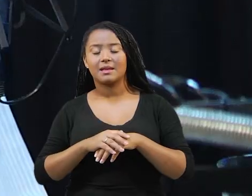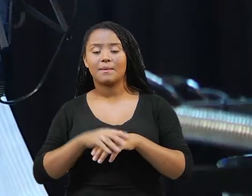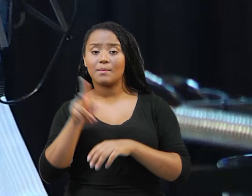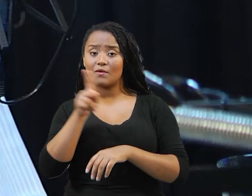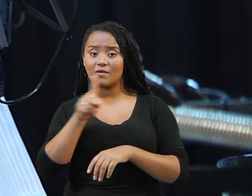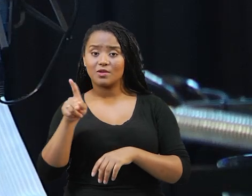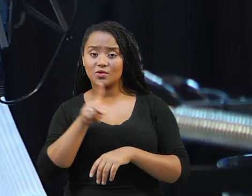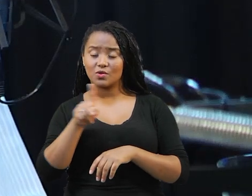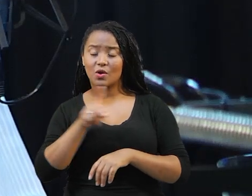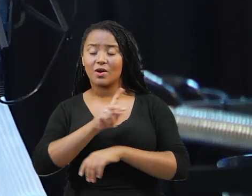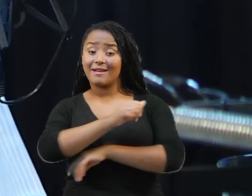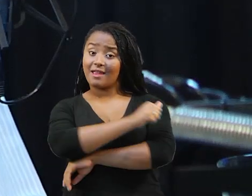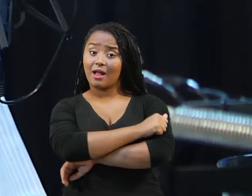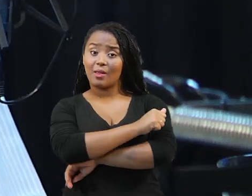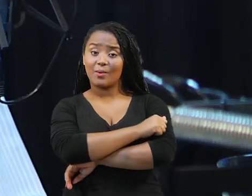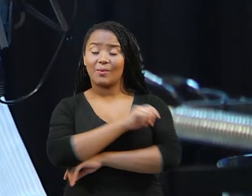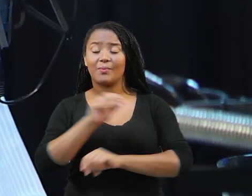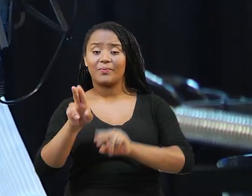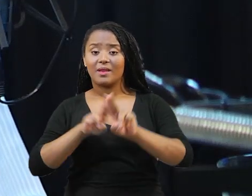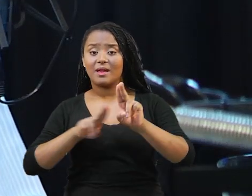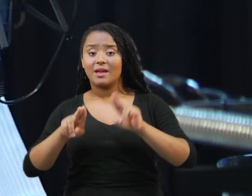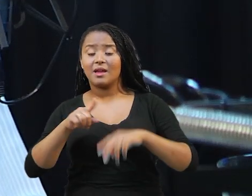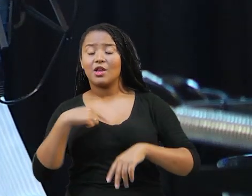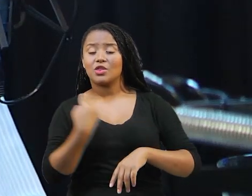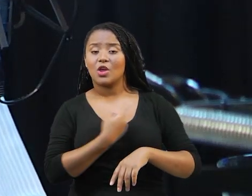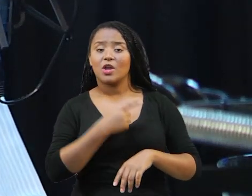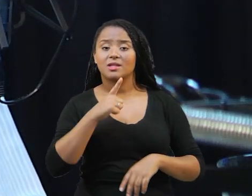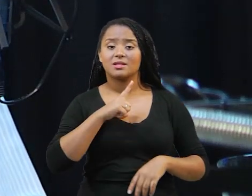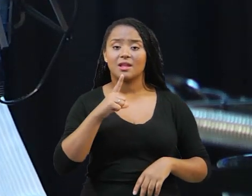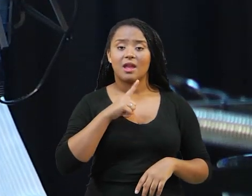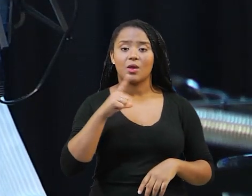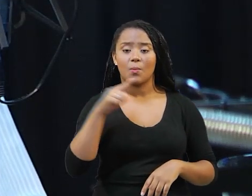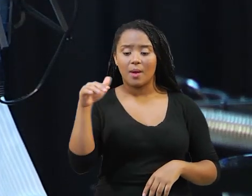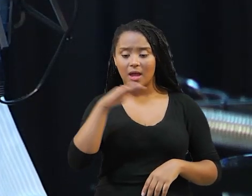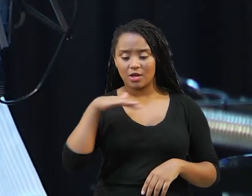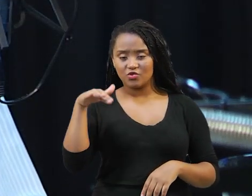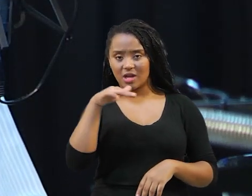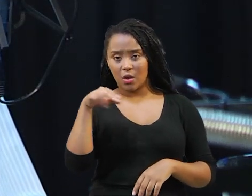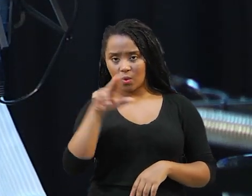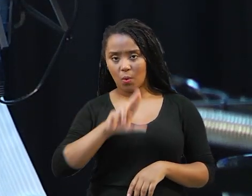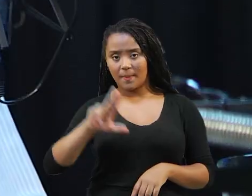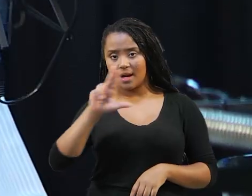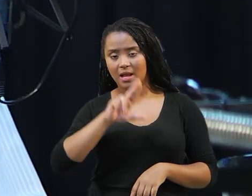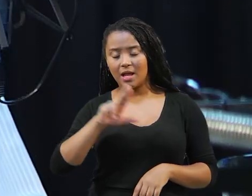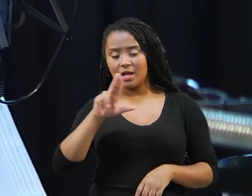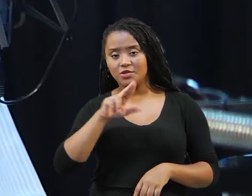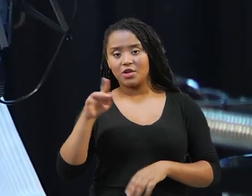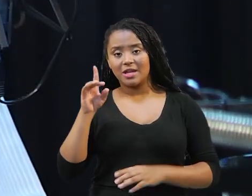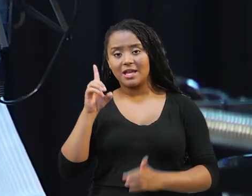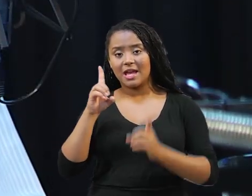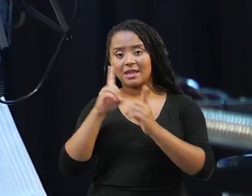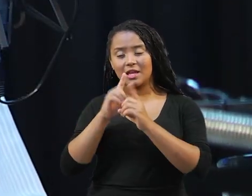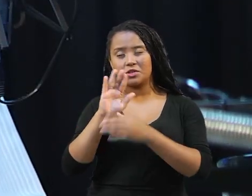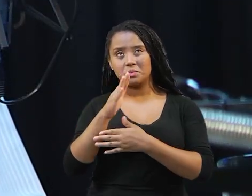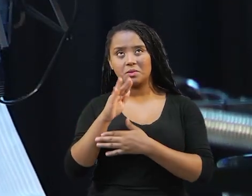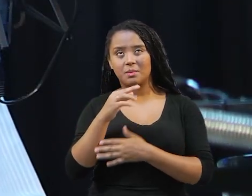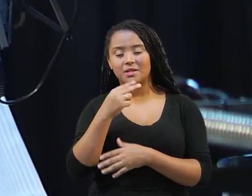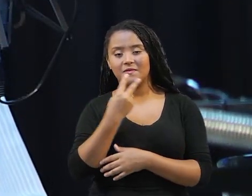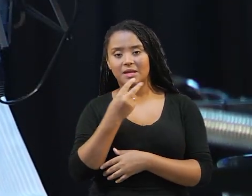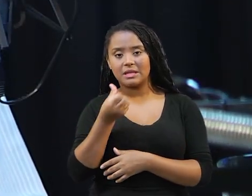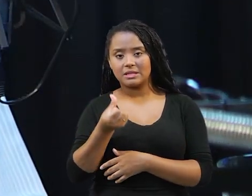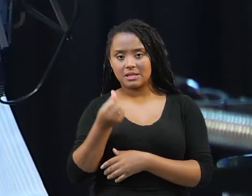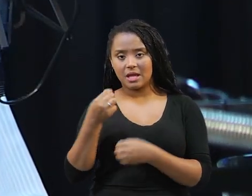e do corpo docente da universidade. Nós aqui temos uma região que abrange mais ou menos 26